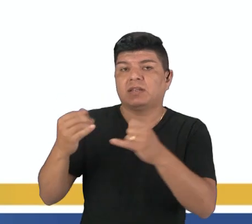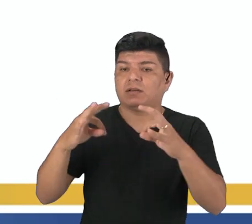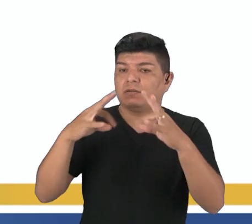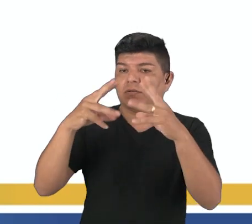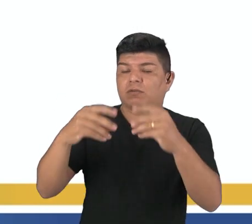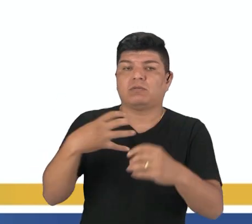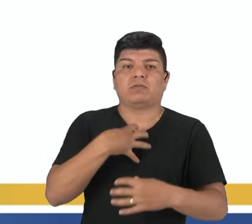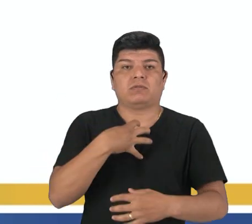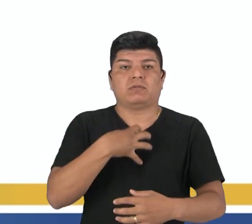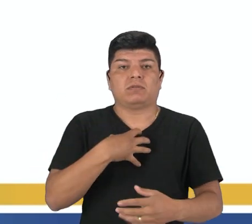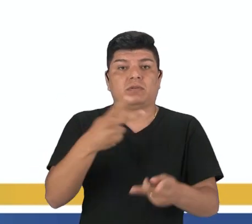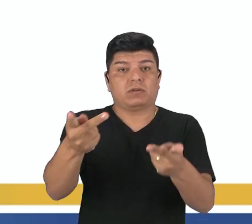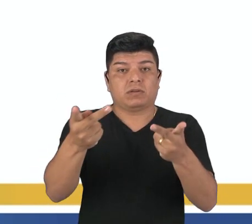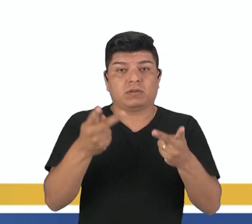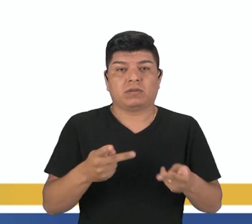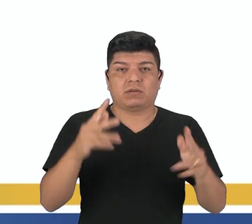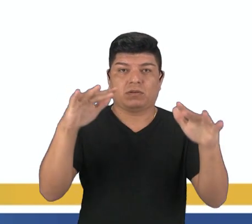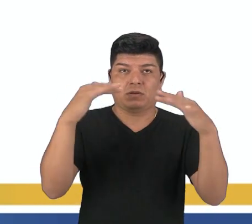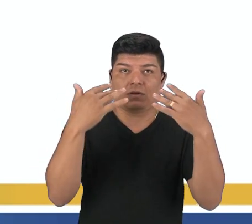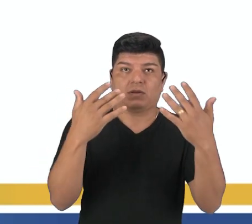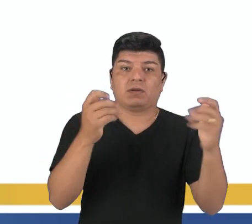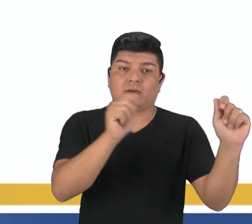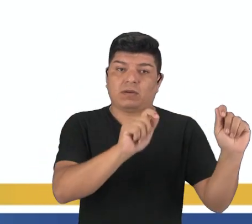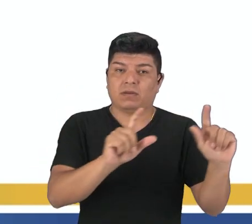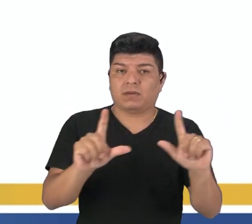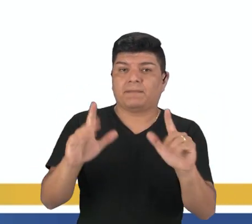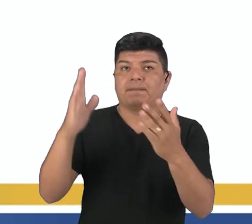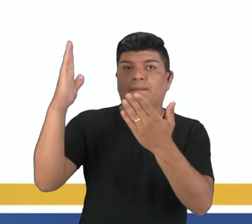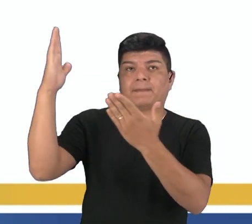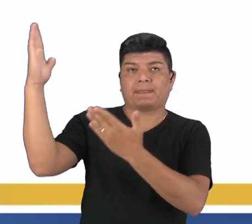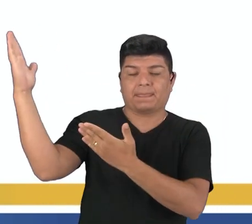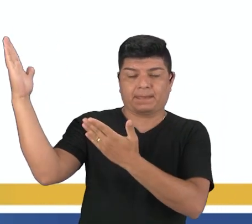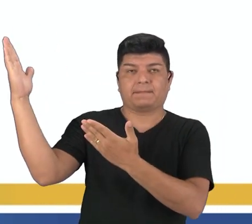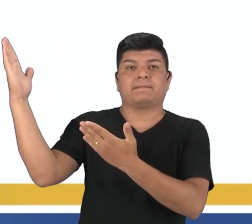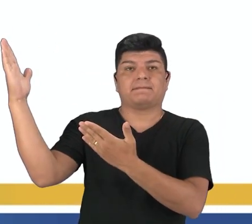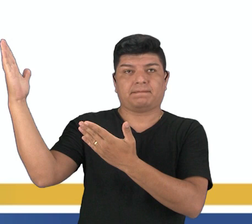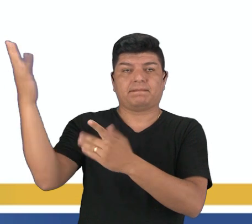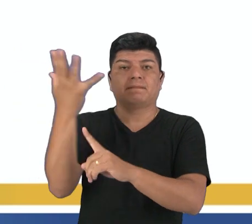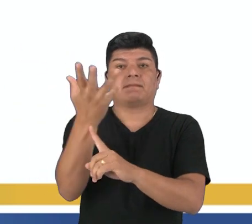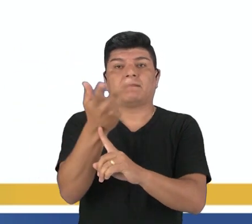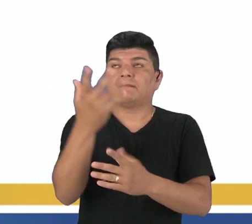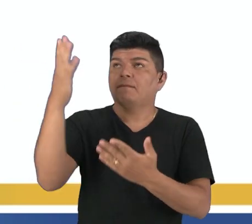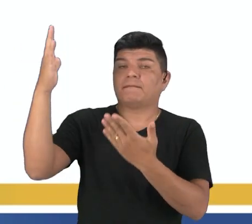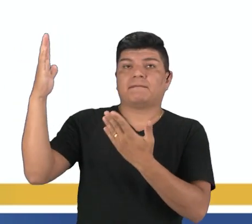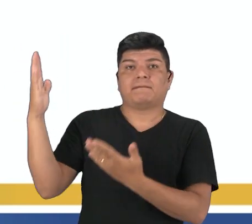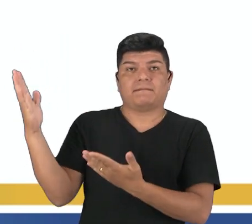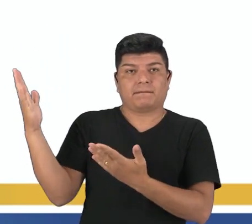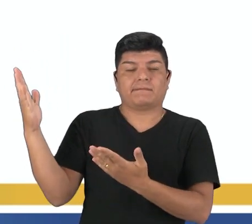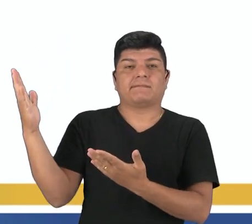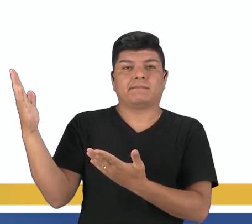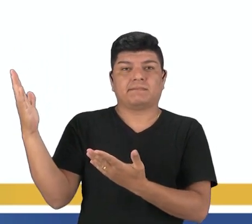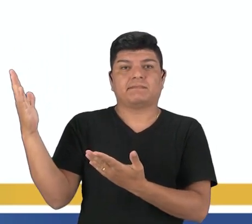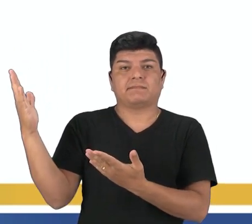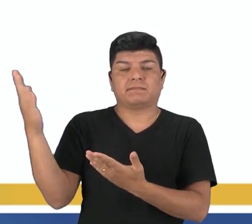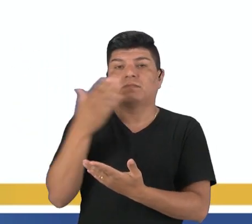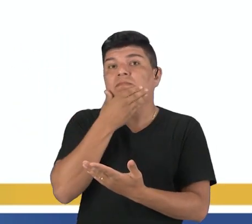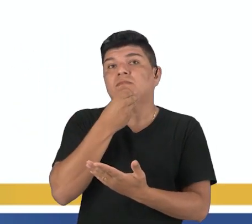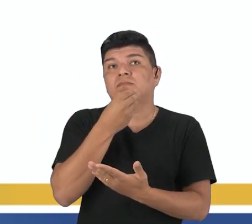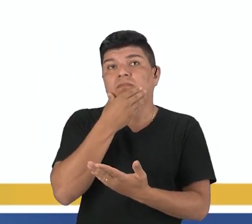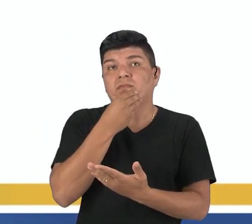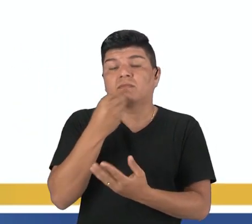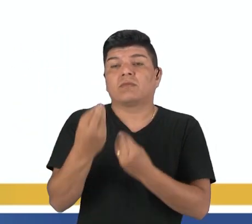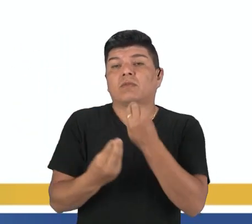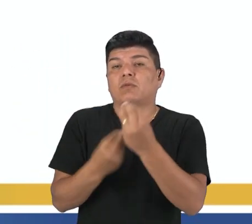obra. Eu quero te convidar a observar essa primeira obra que eu trouxe desse artista. Olha só esse artista, gente, como